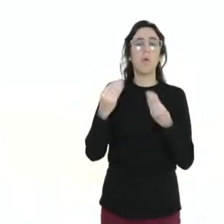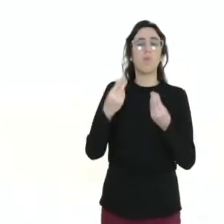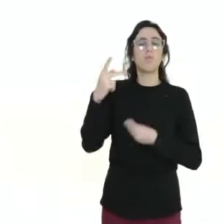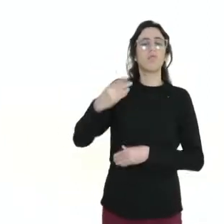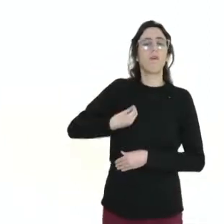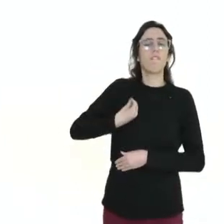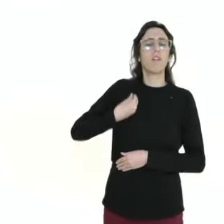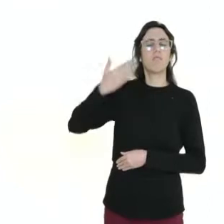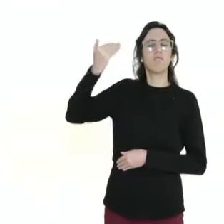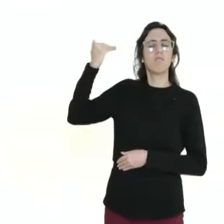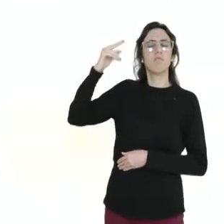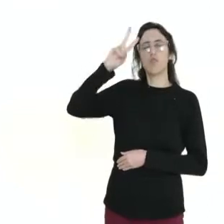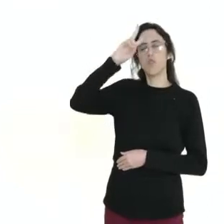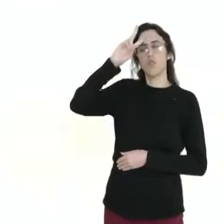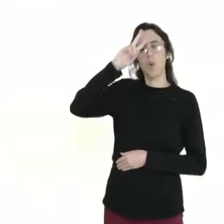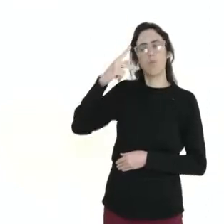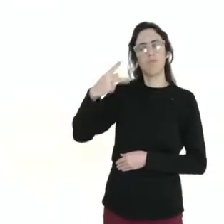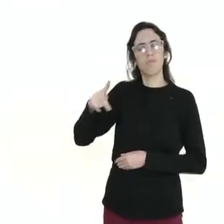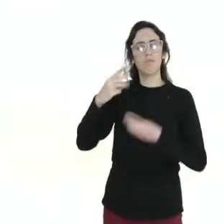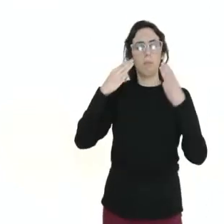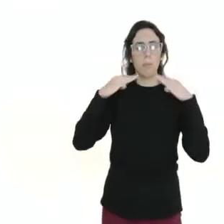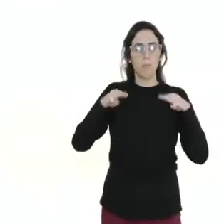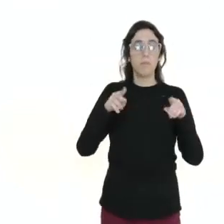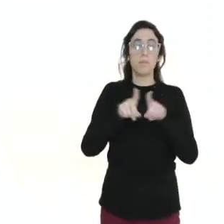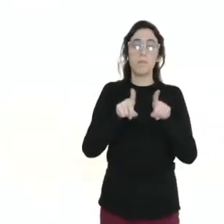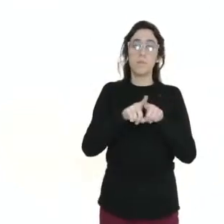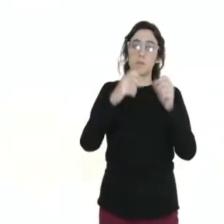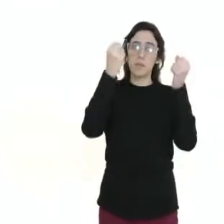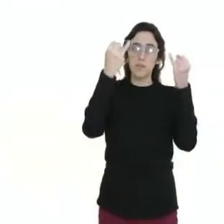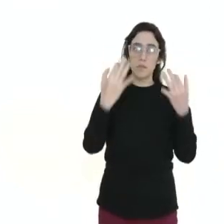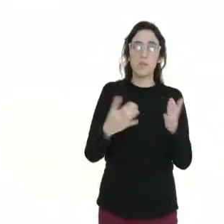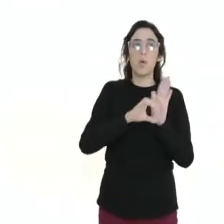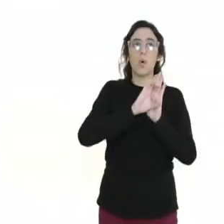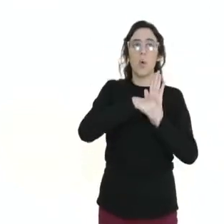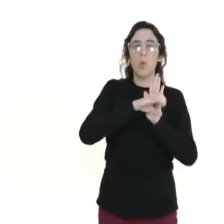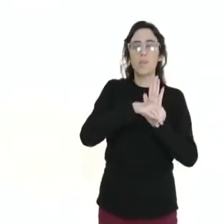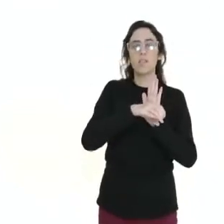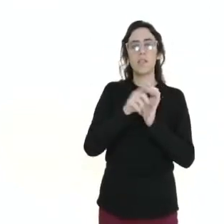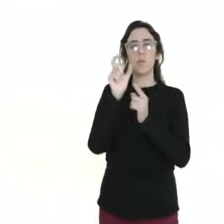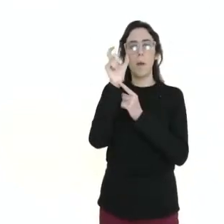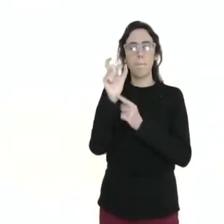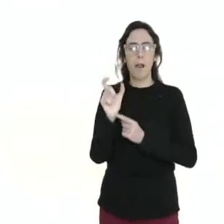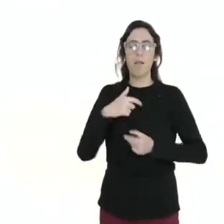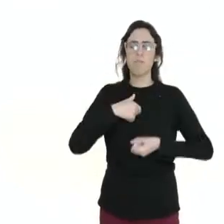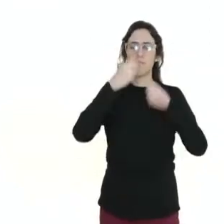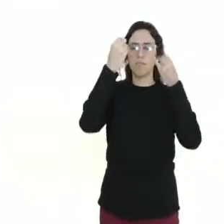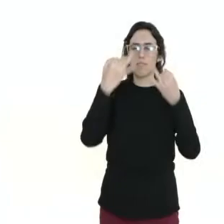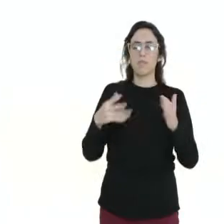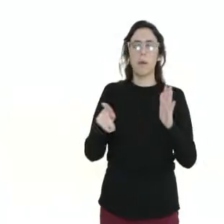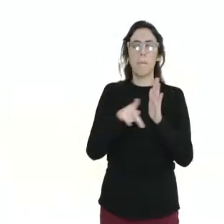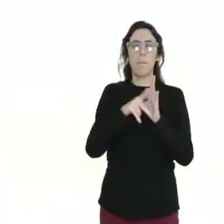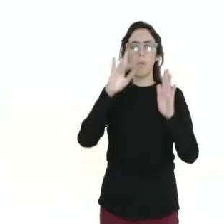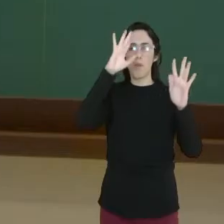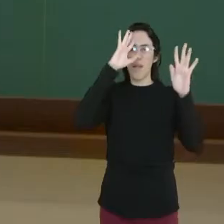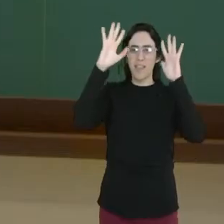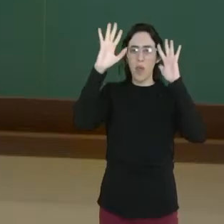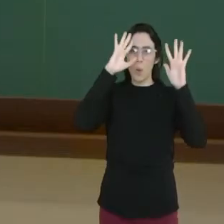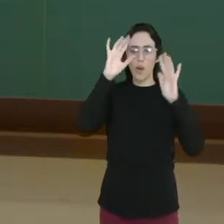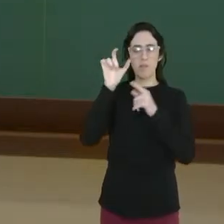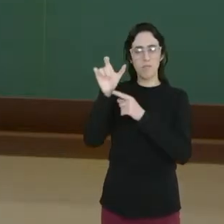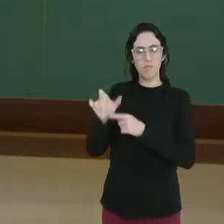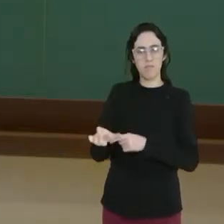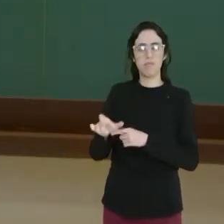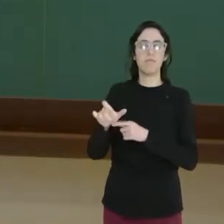além de introduzir os conceitos de virtude e fortuna na teoria política de Maquiavel.